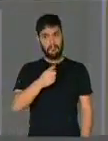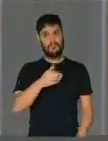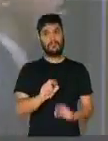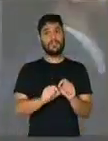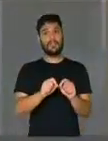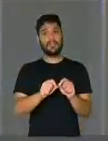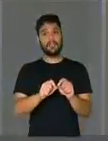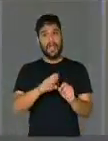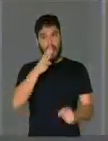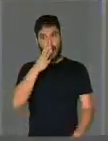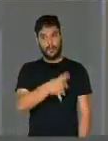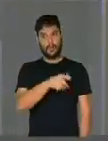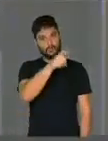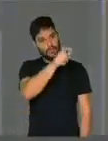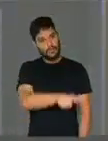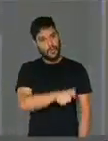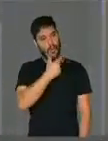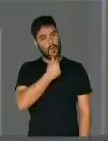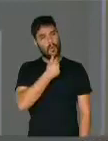por